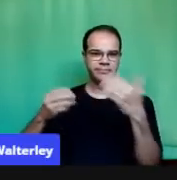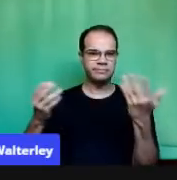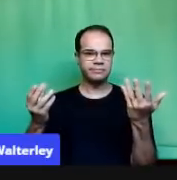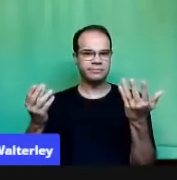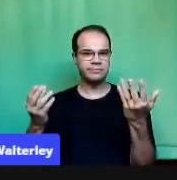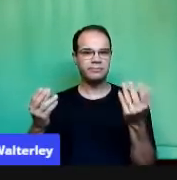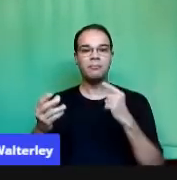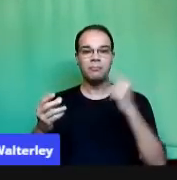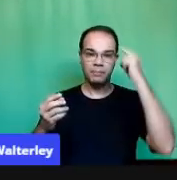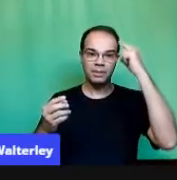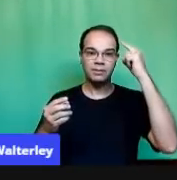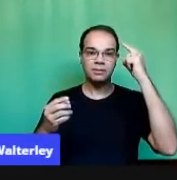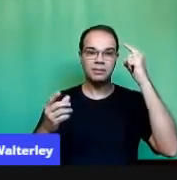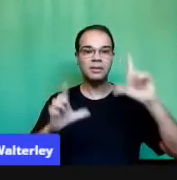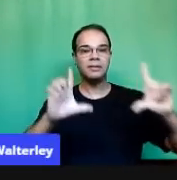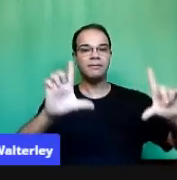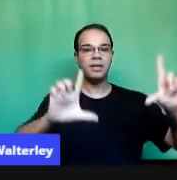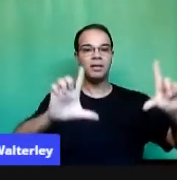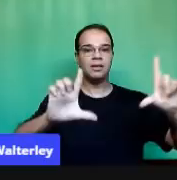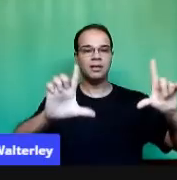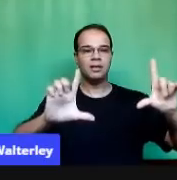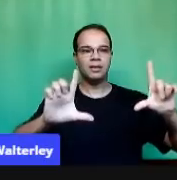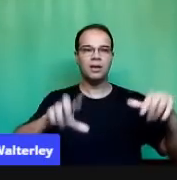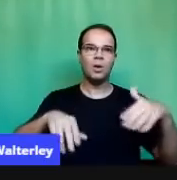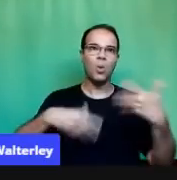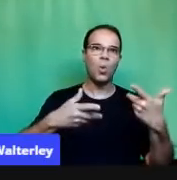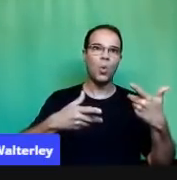uma televisão, um som,